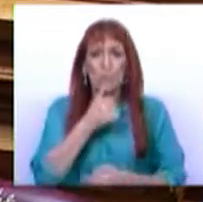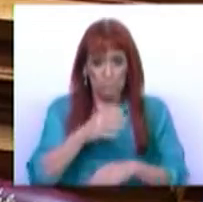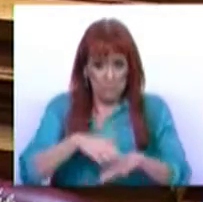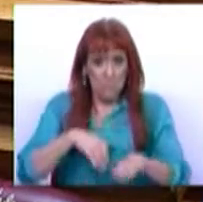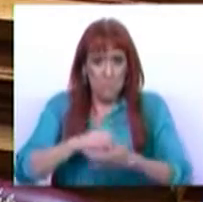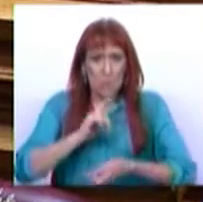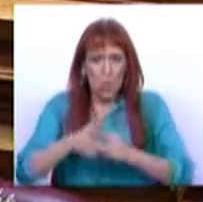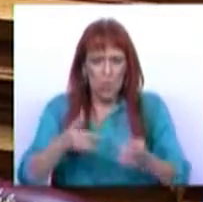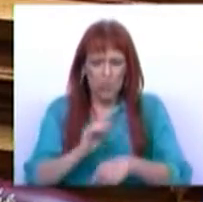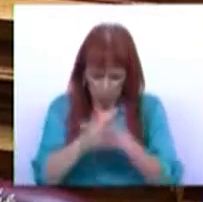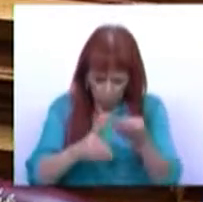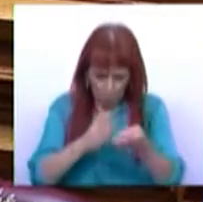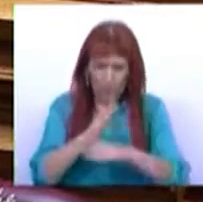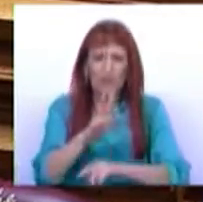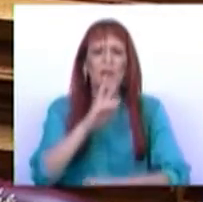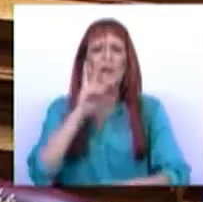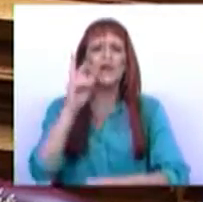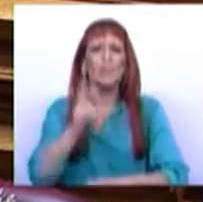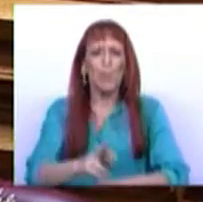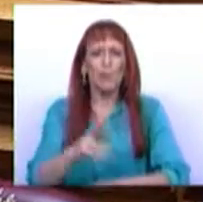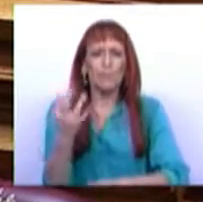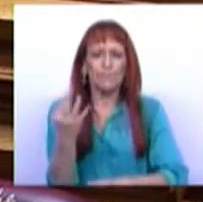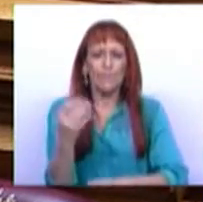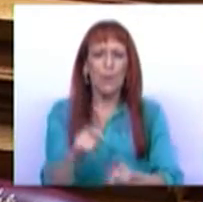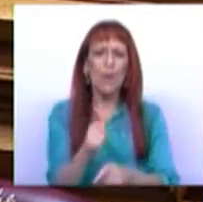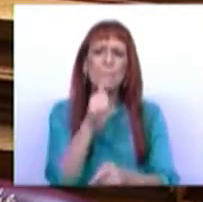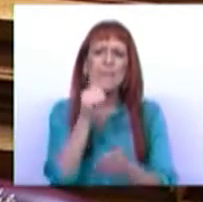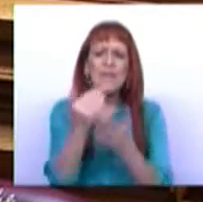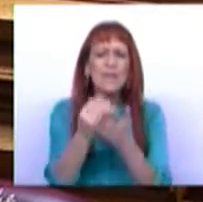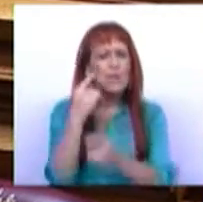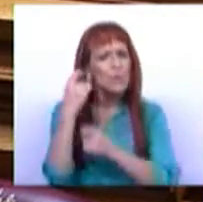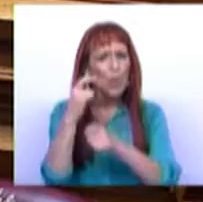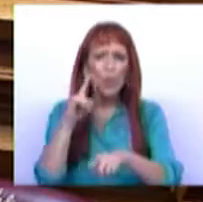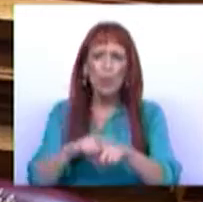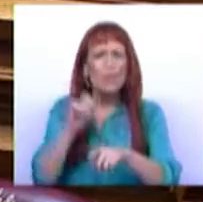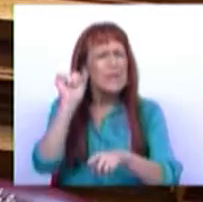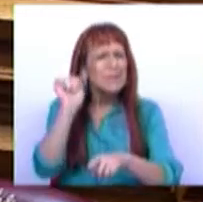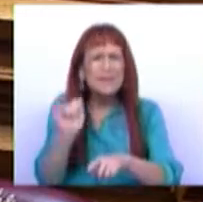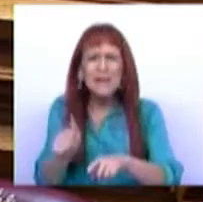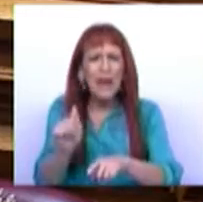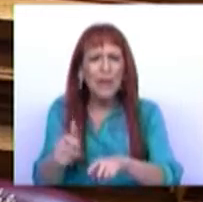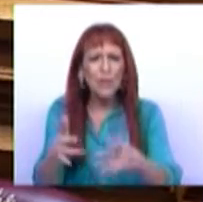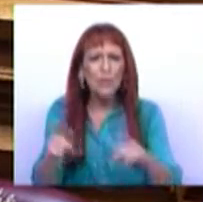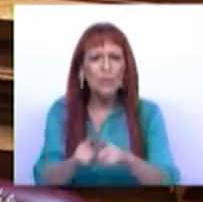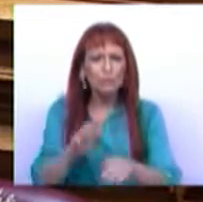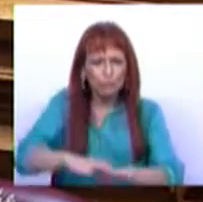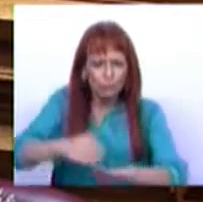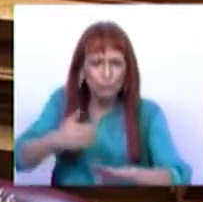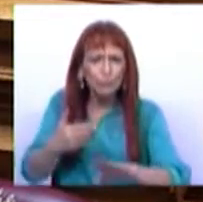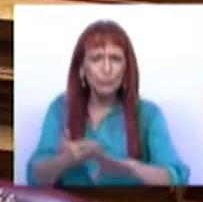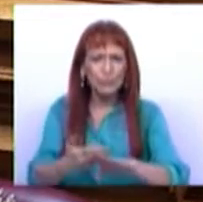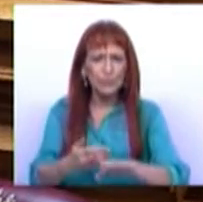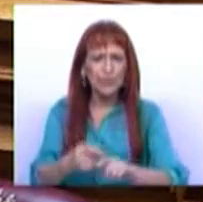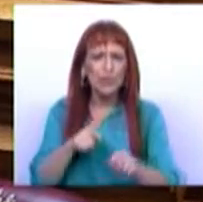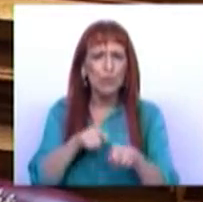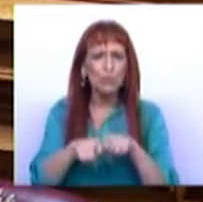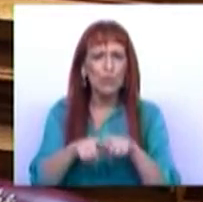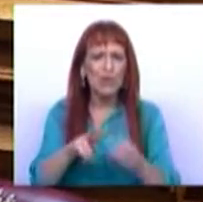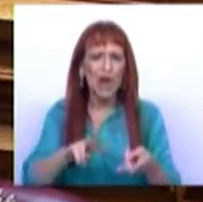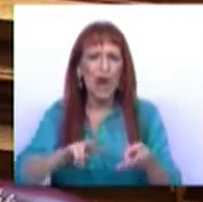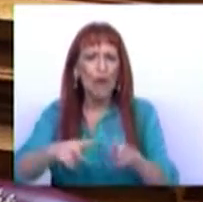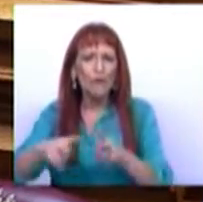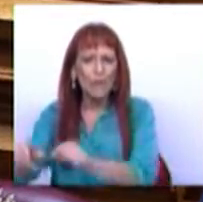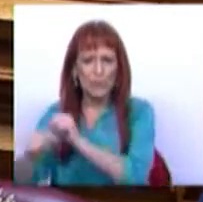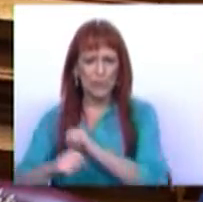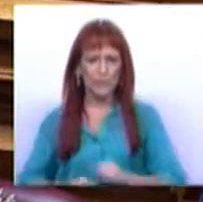fazer é continuar a responder com medidas que procurem, nos momentos certos, reforçar estas políticas